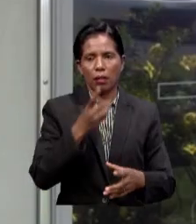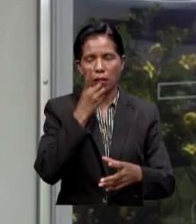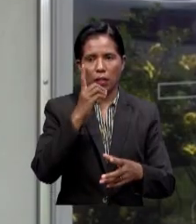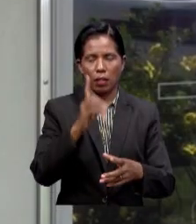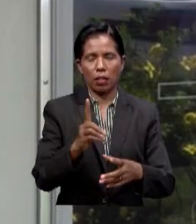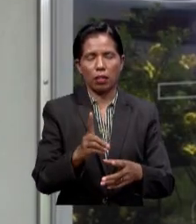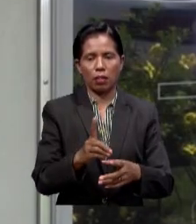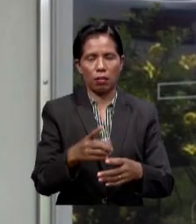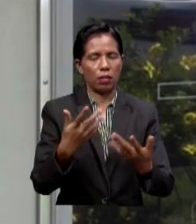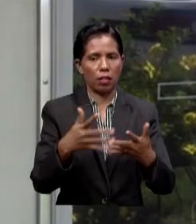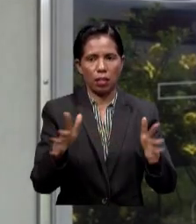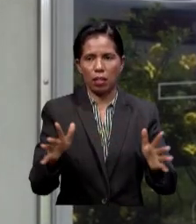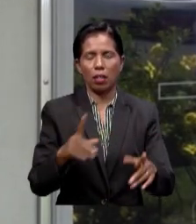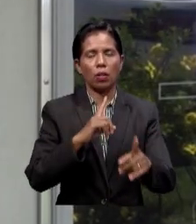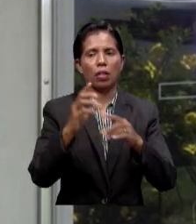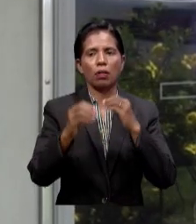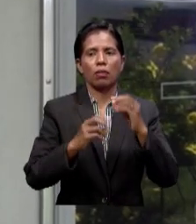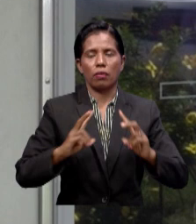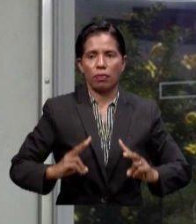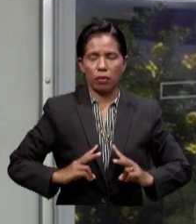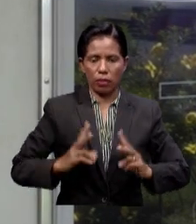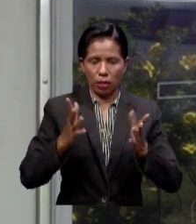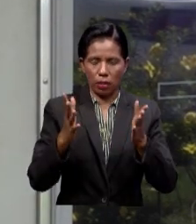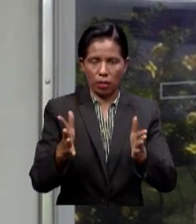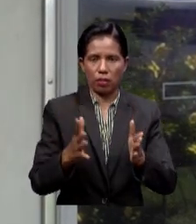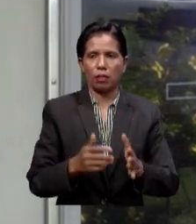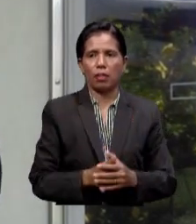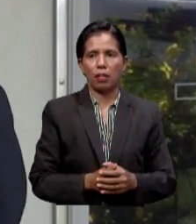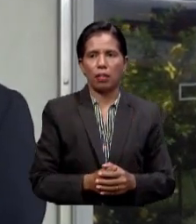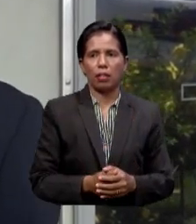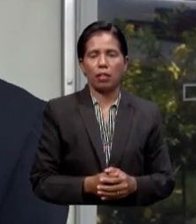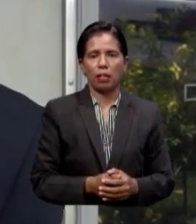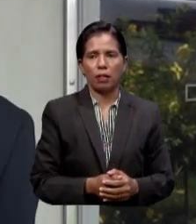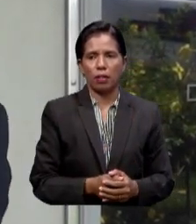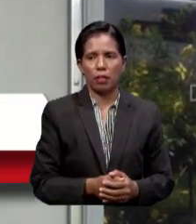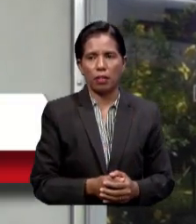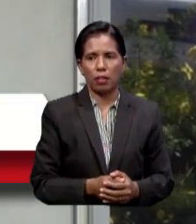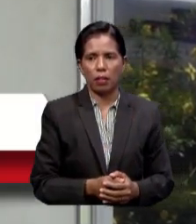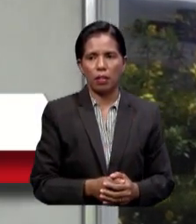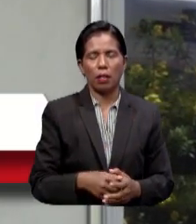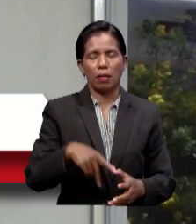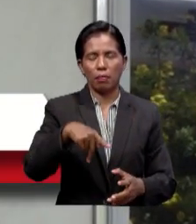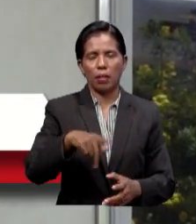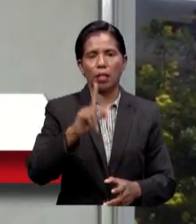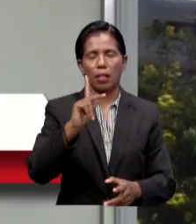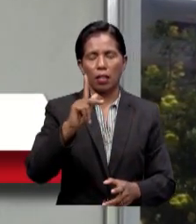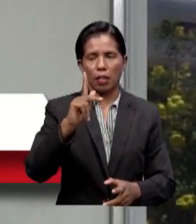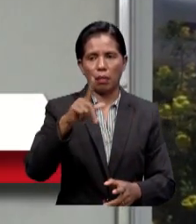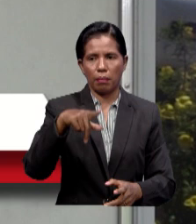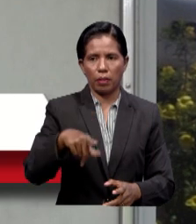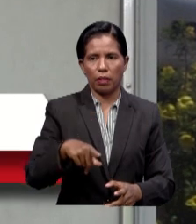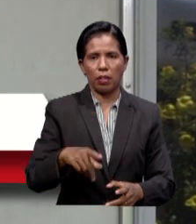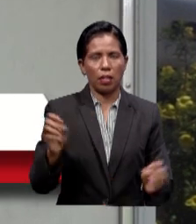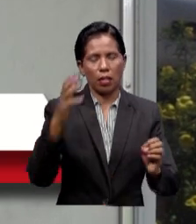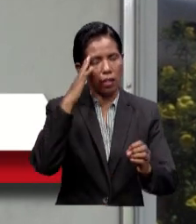kotu, tamba kuliah kona ba veteranus será que PLP la reconhece kata ma un taur ne veterano